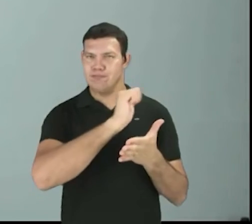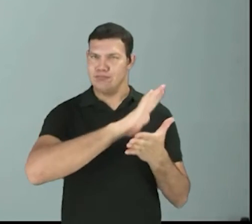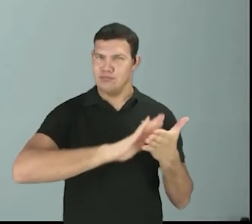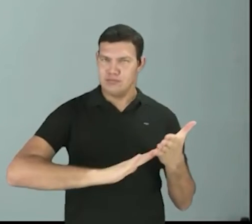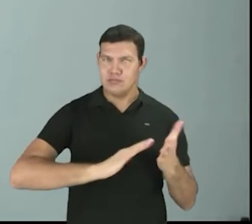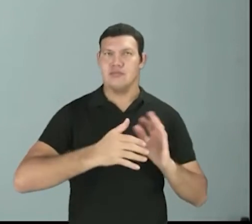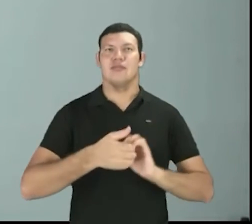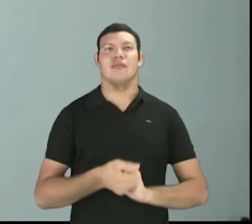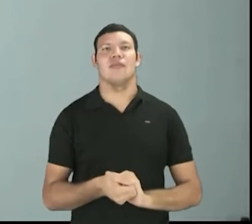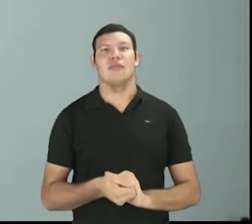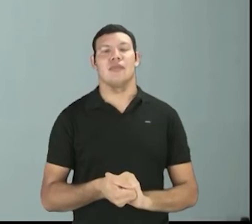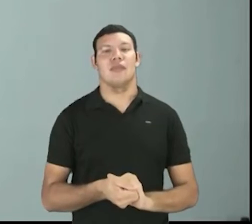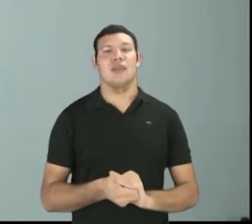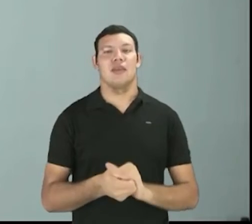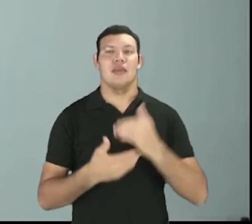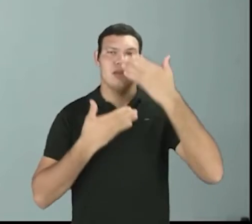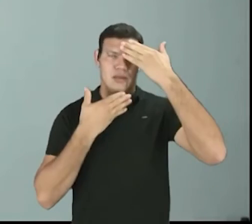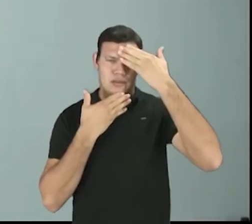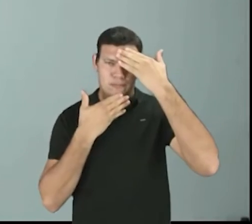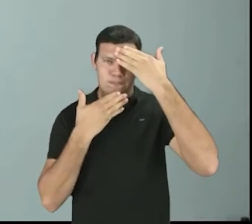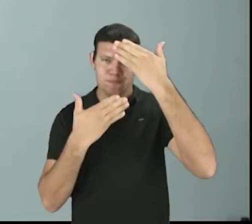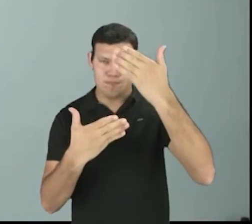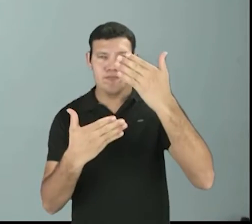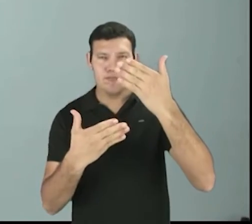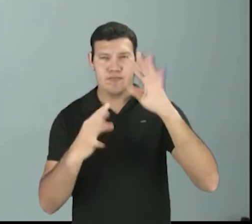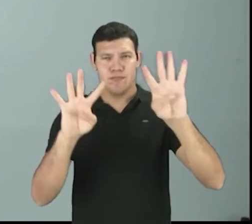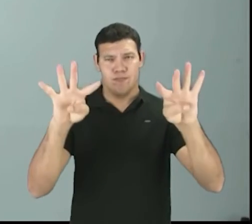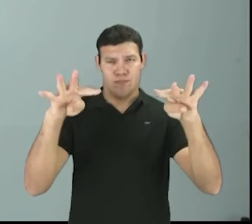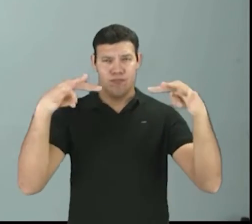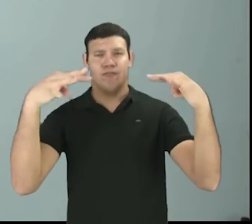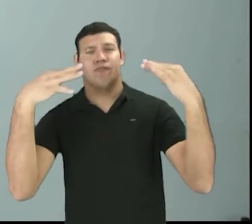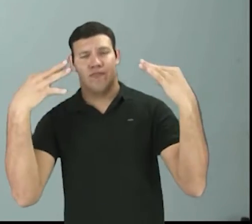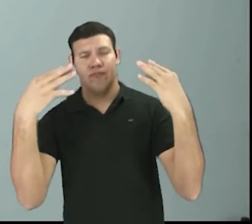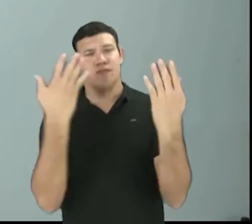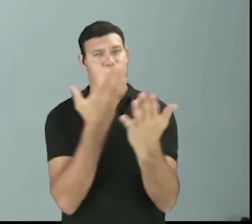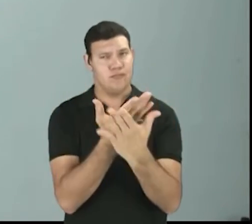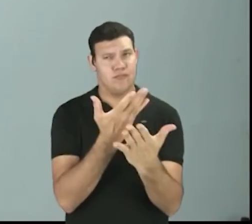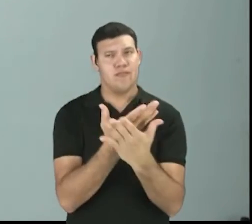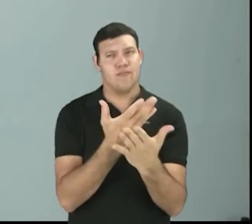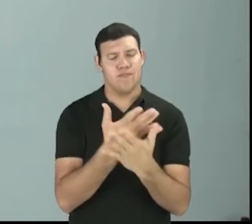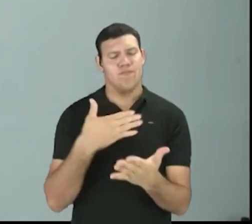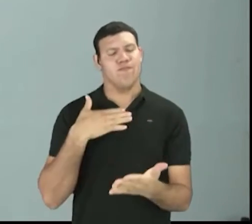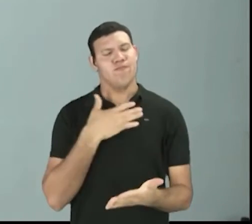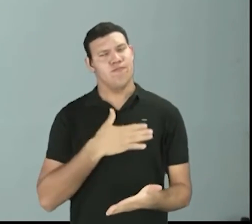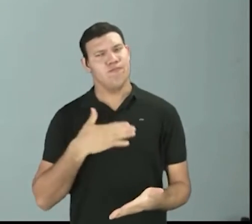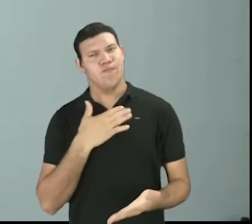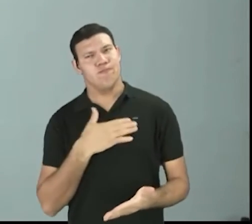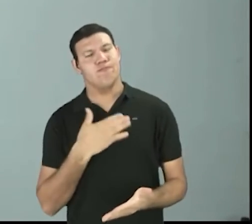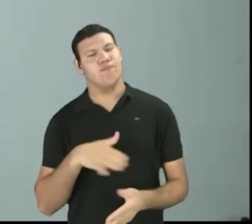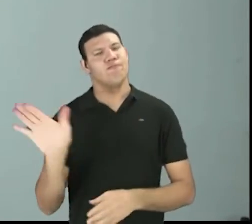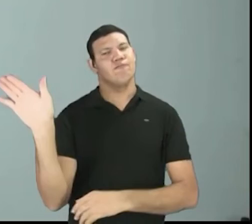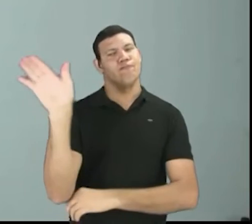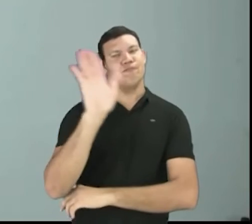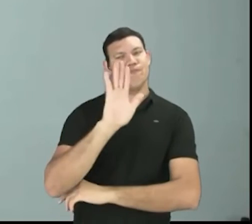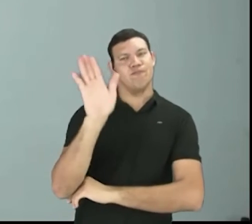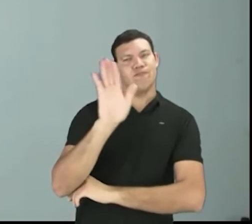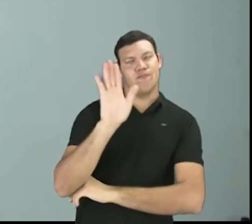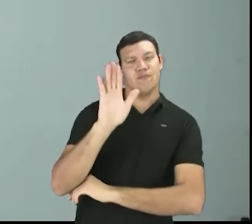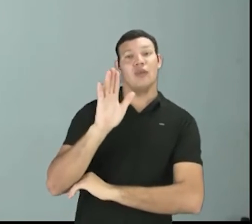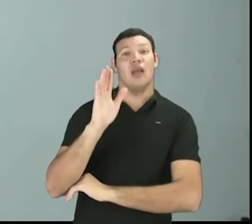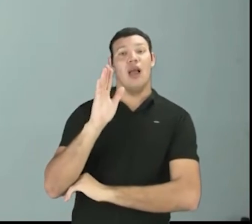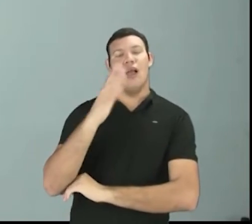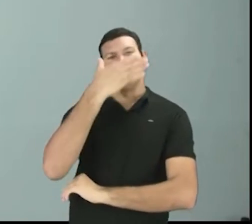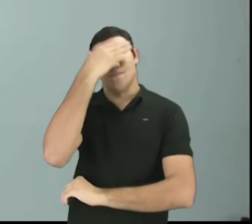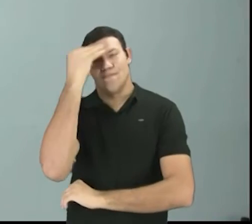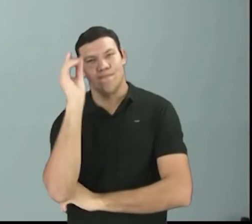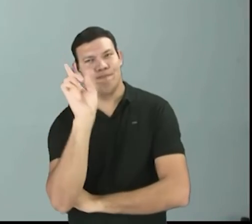exercícios e agradeço novamente a presença de vocês nessa aula e com muito prazer me despeço dessa vez. E não